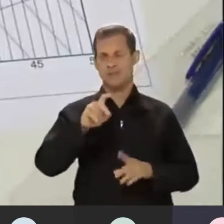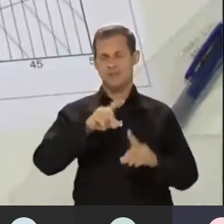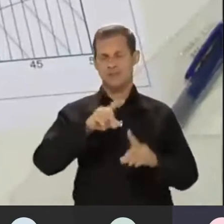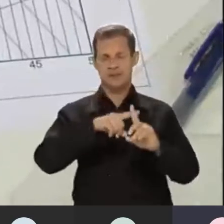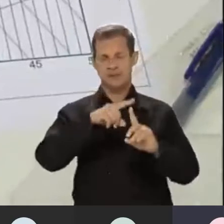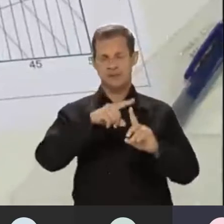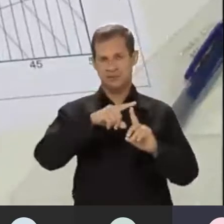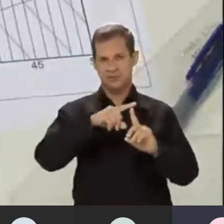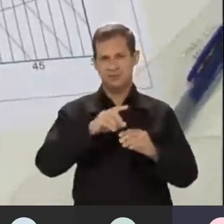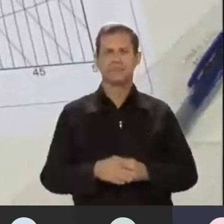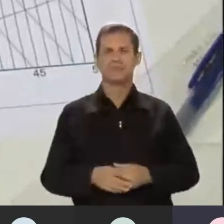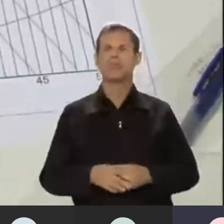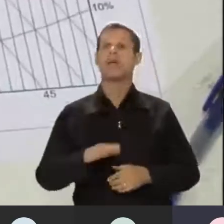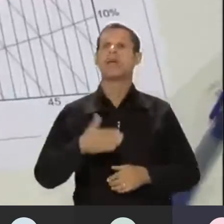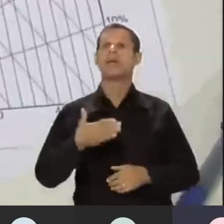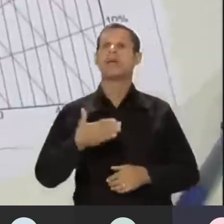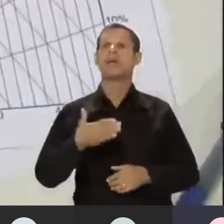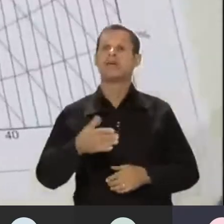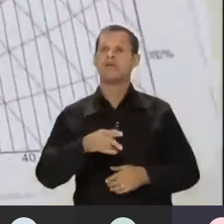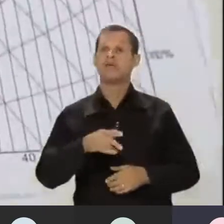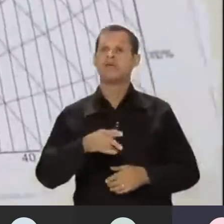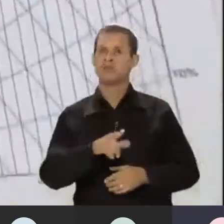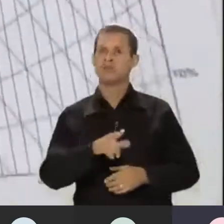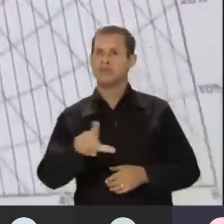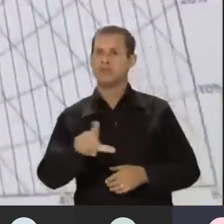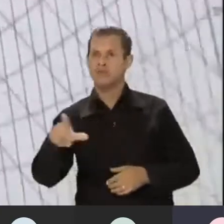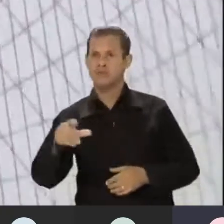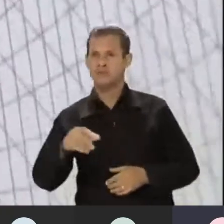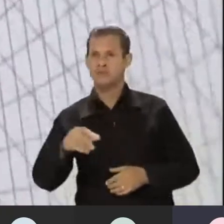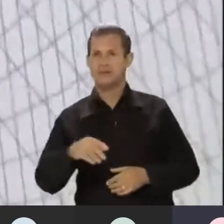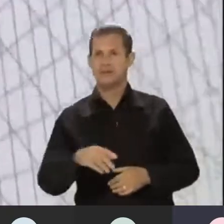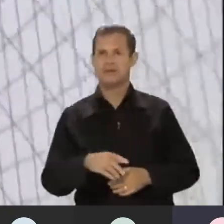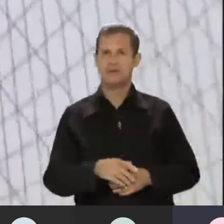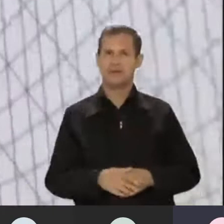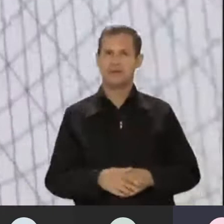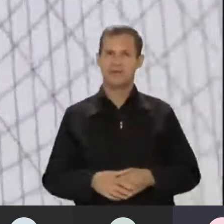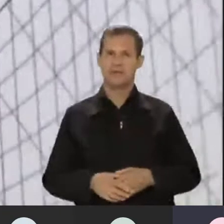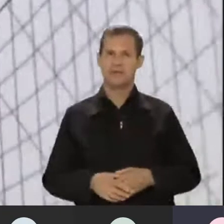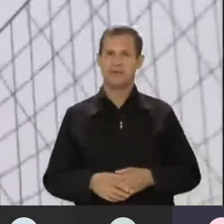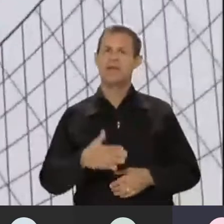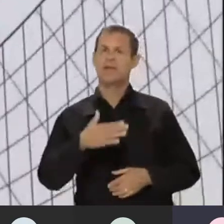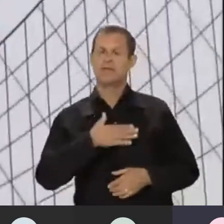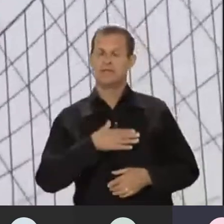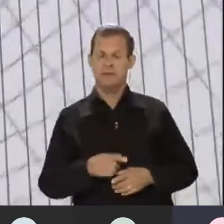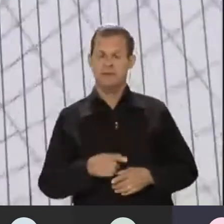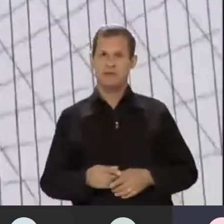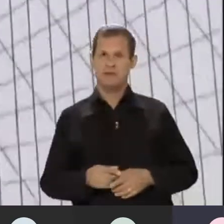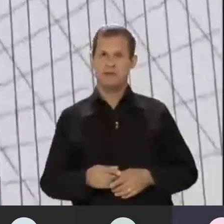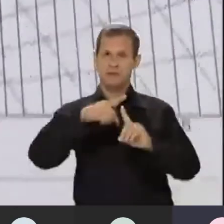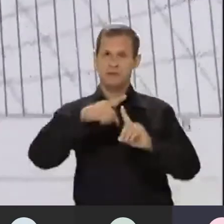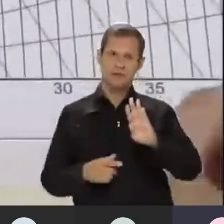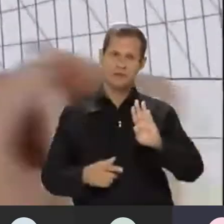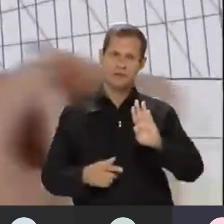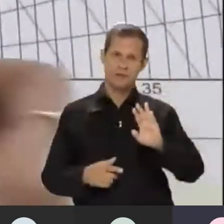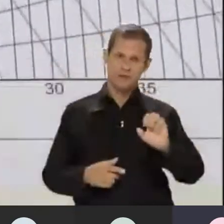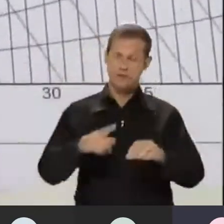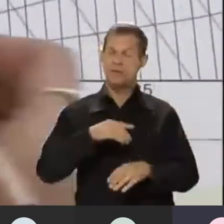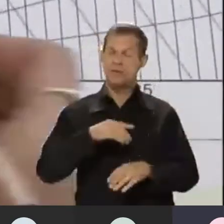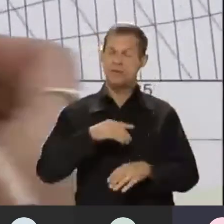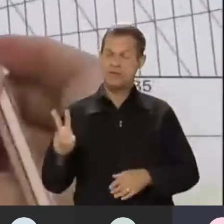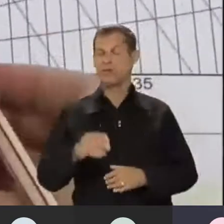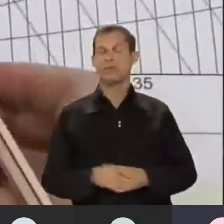25 graus Celsius. Então, novamente, venho aqui embaixo, que é a minha temperatura de bulbo seco. Tá? Então, nós temos esses valores aqui embaixo,